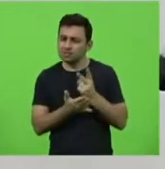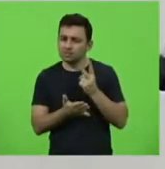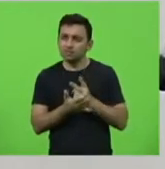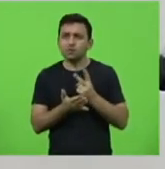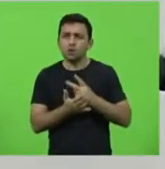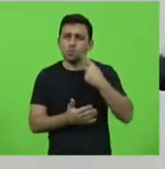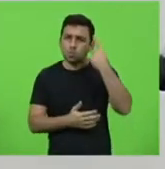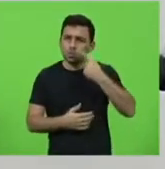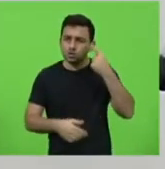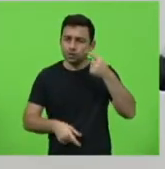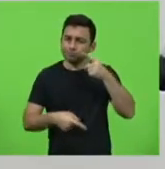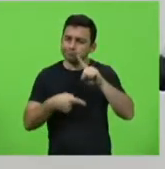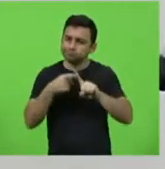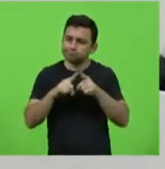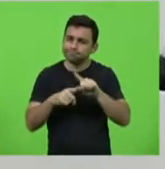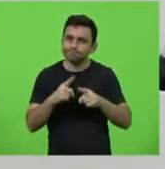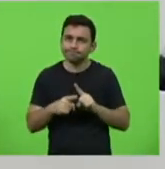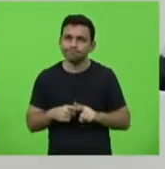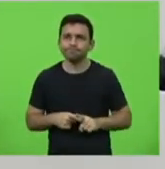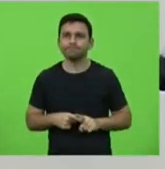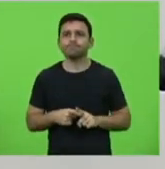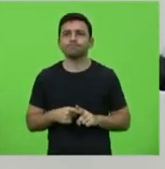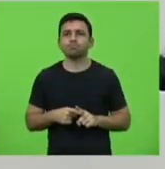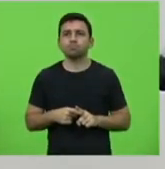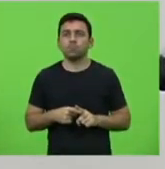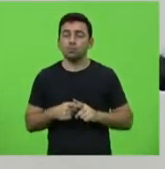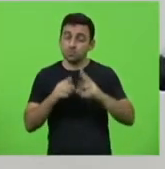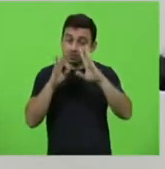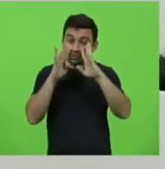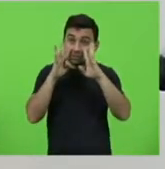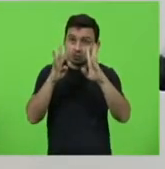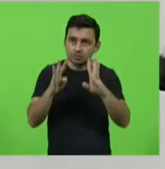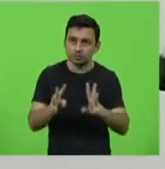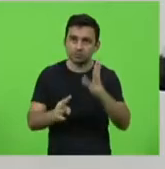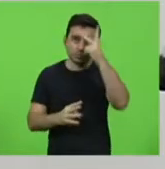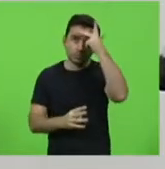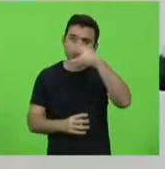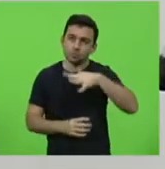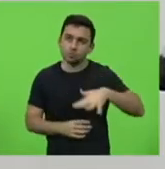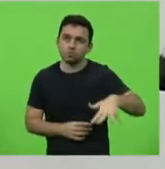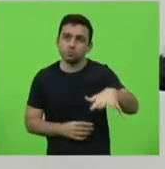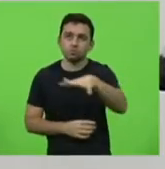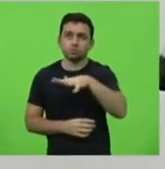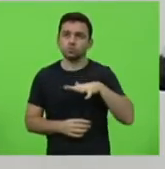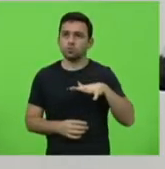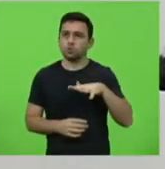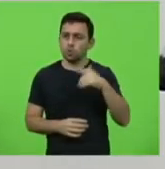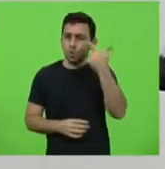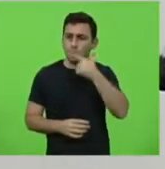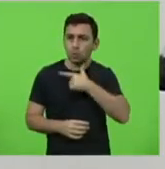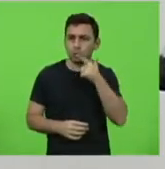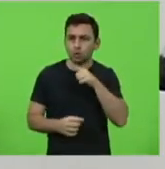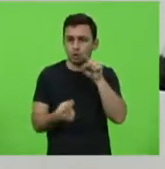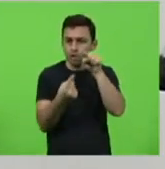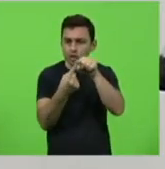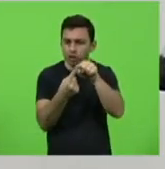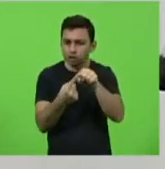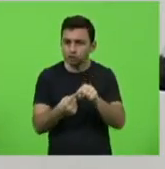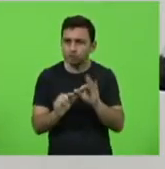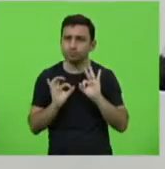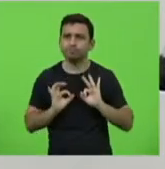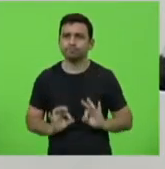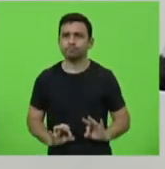diálogo, de distensão, de ouvir as pessoas, de chegar num ponto comum e dizer,